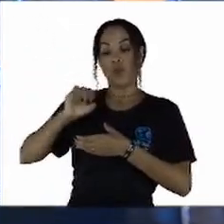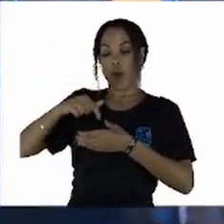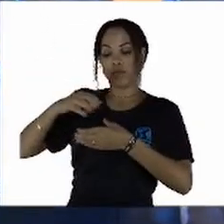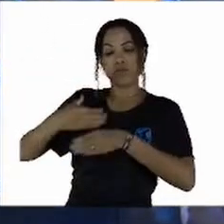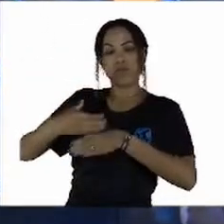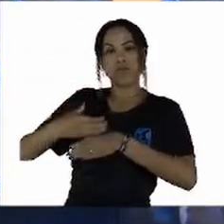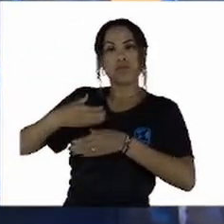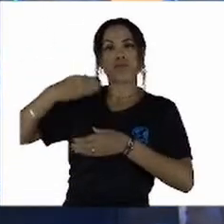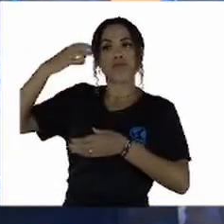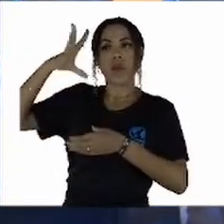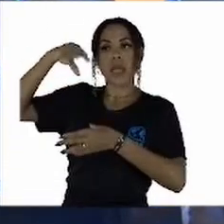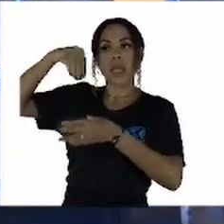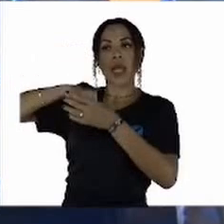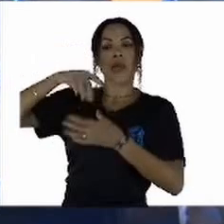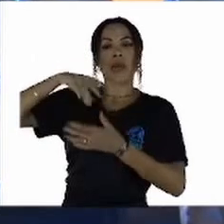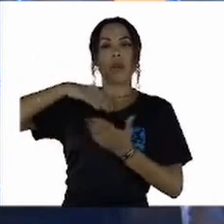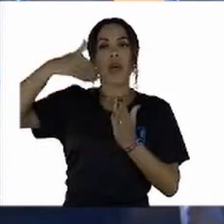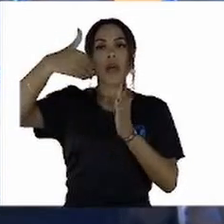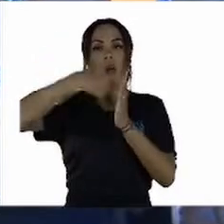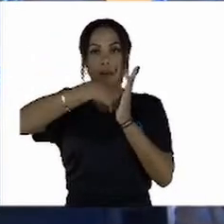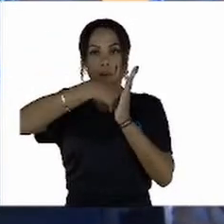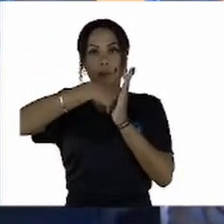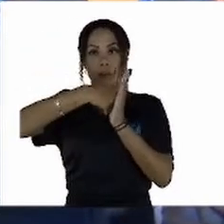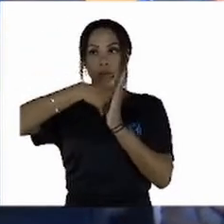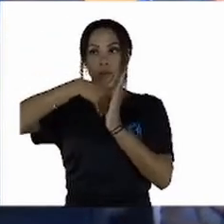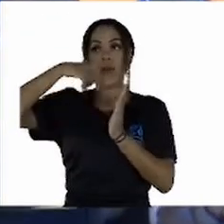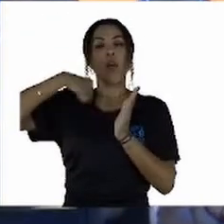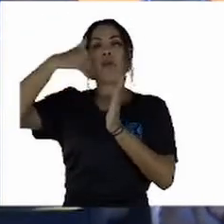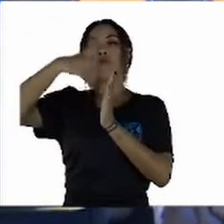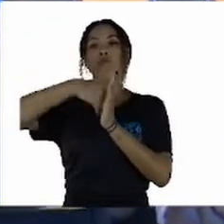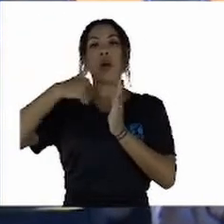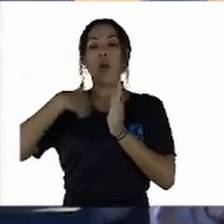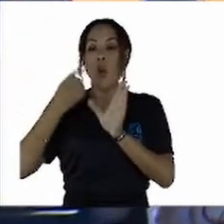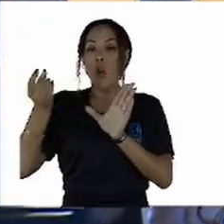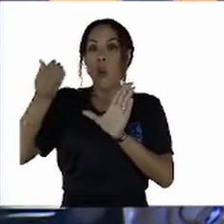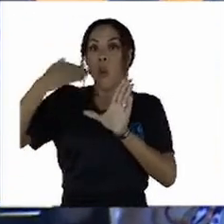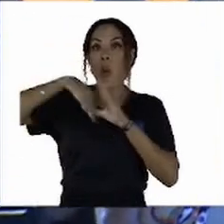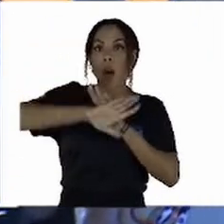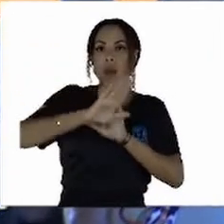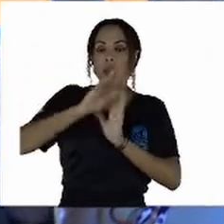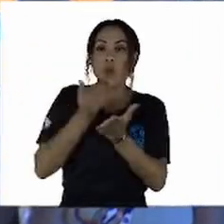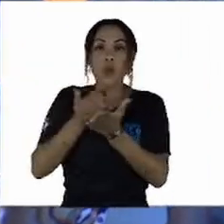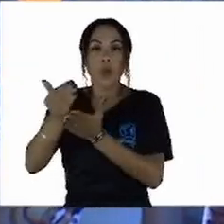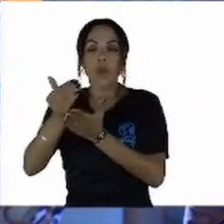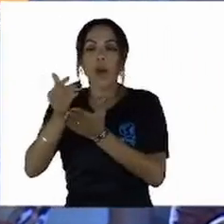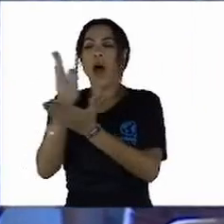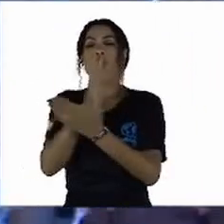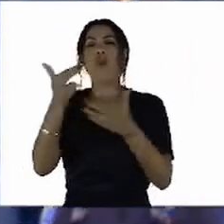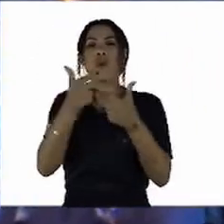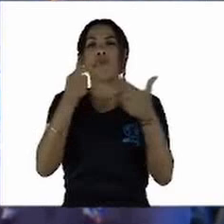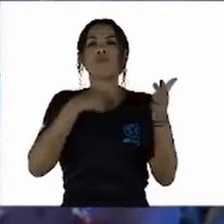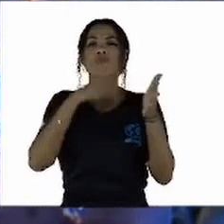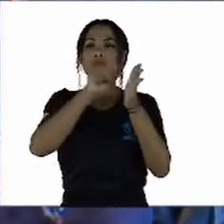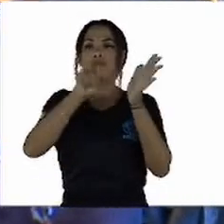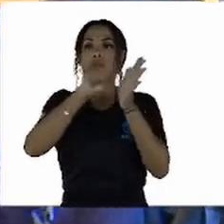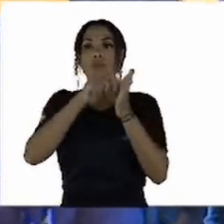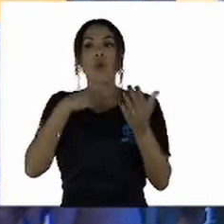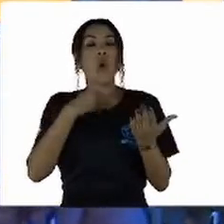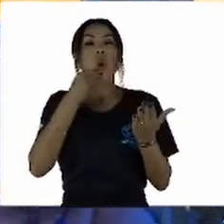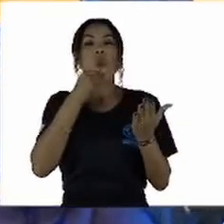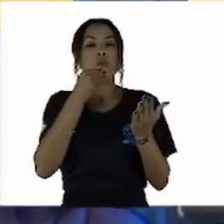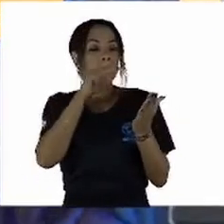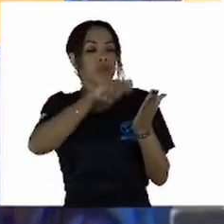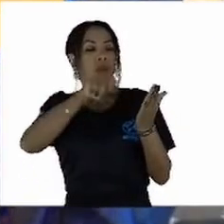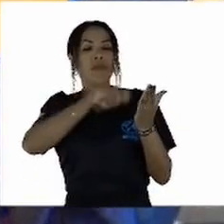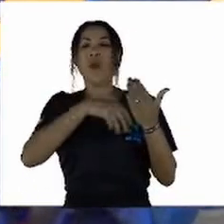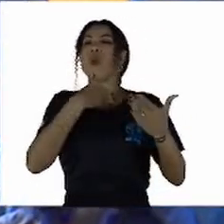Nesse tubo eu tenho um envelope que eu deixei desde o início, com algumas coisas escritas. Eu poderia ter escrito